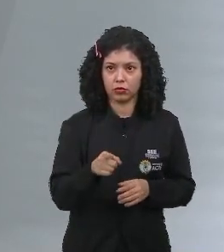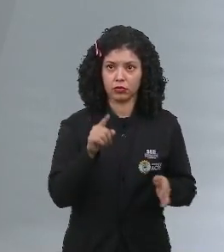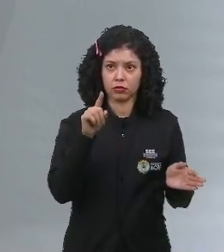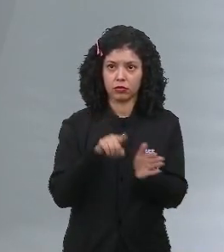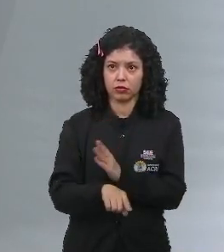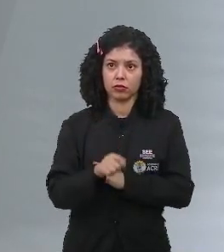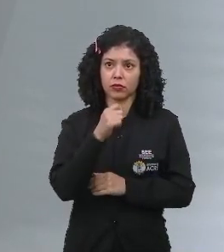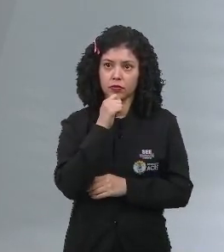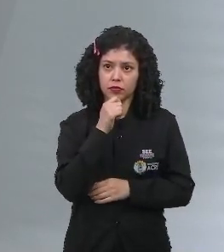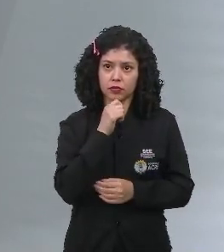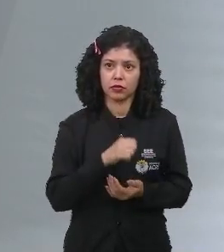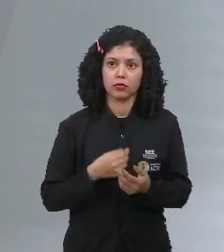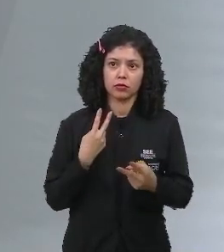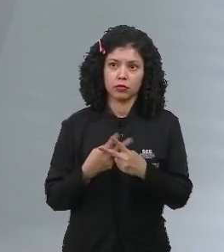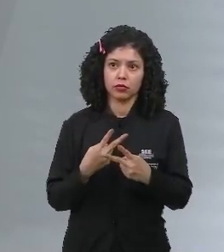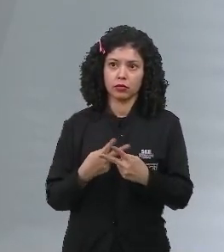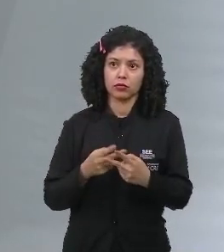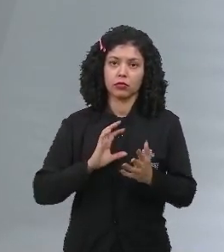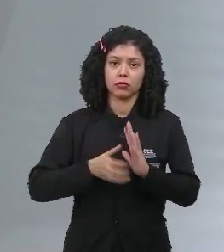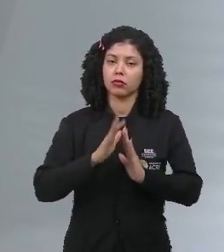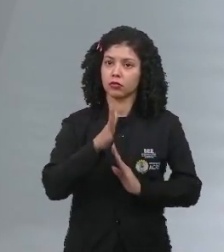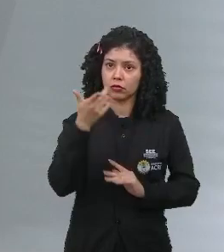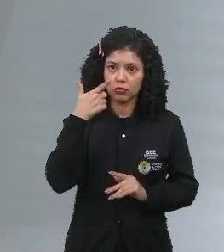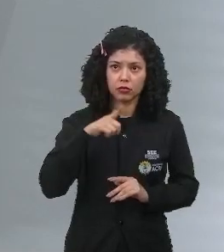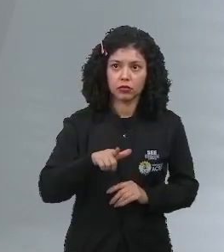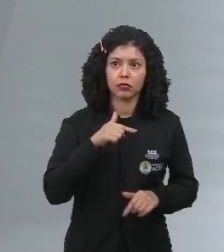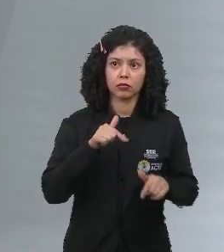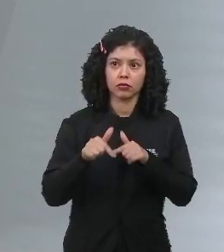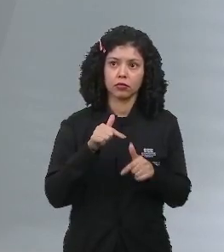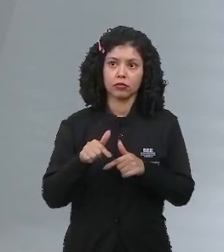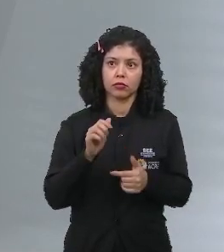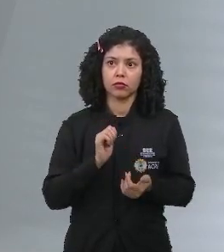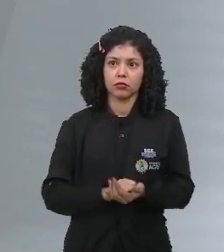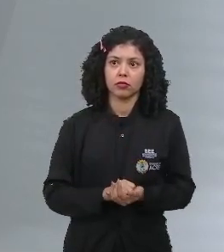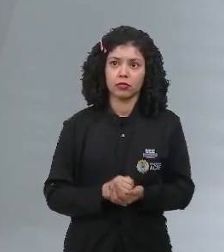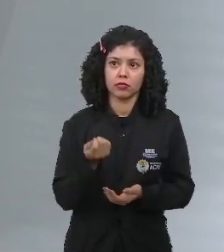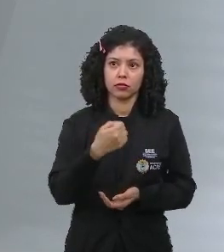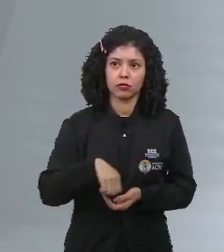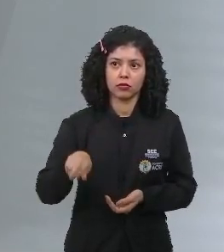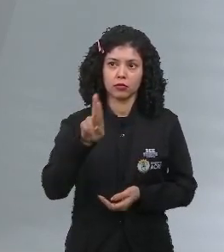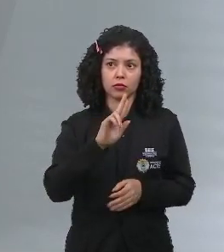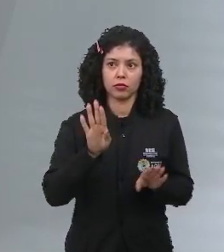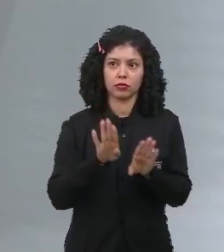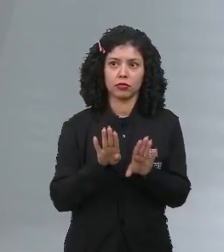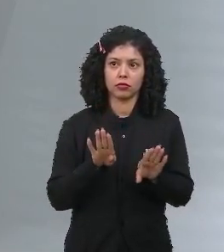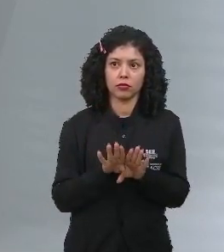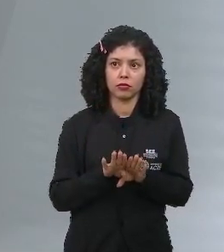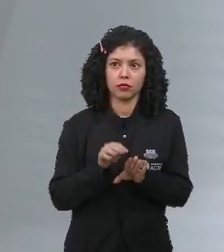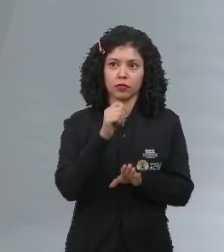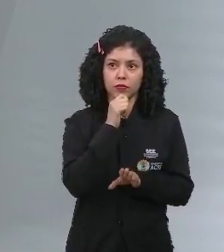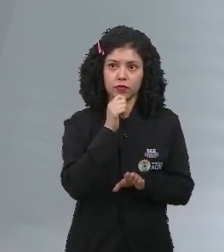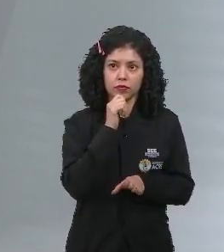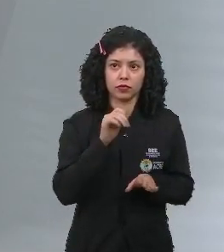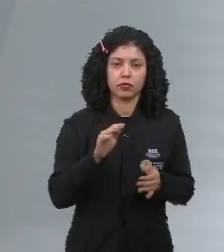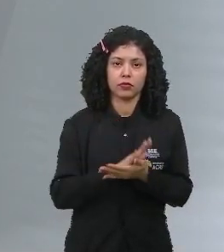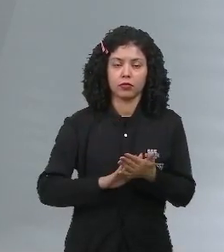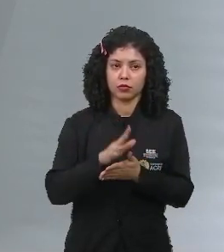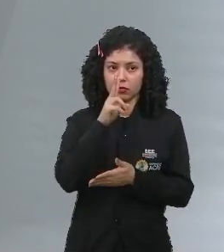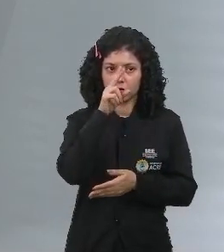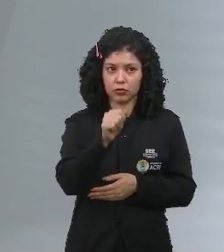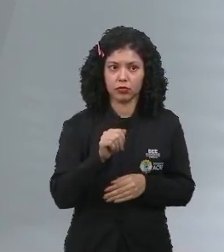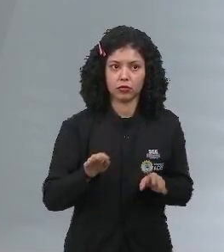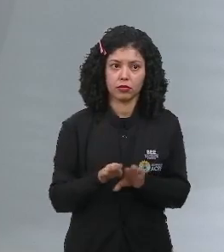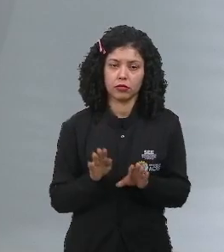e até meter na cadeia esse pessoal que já ganha para trabalhar não precisa mais receber barganha de poder nenhum para